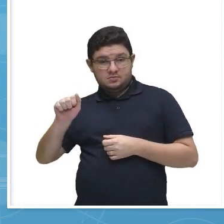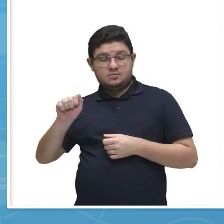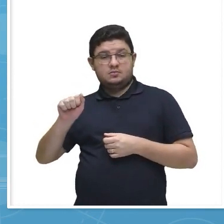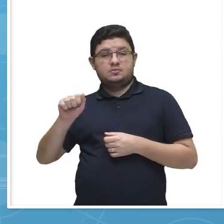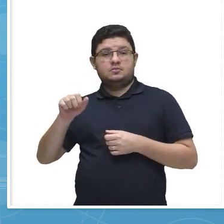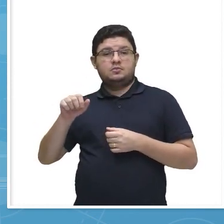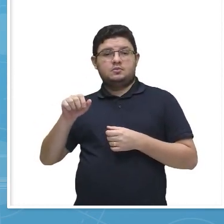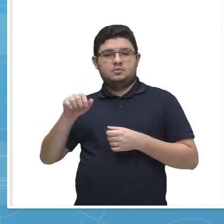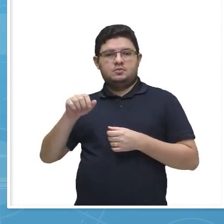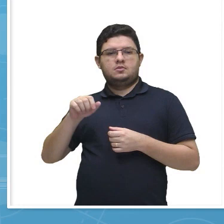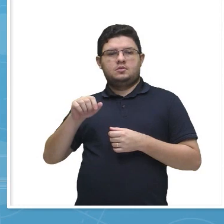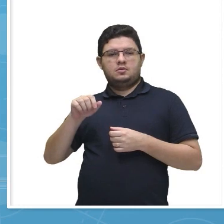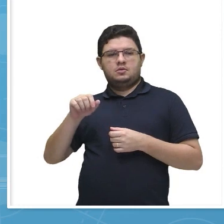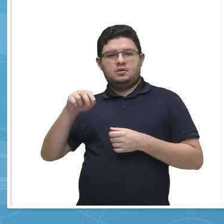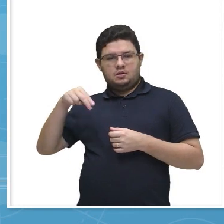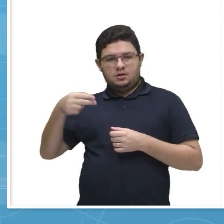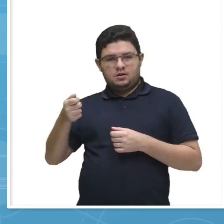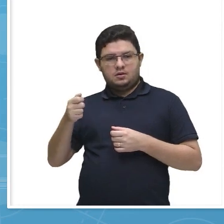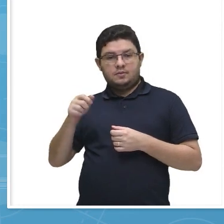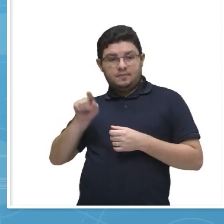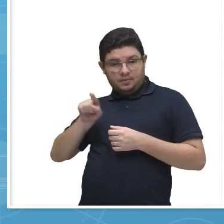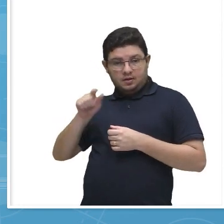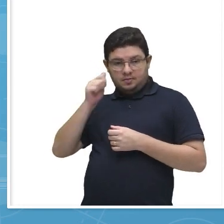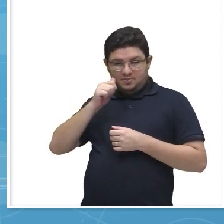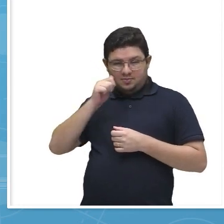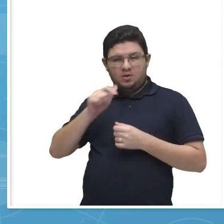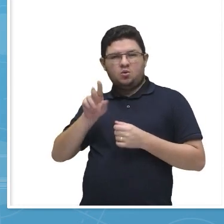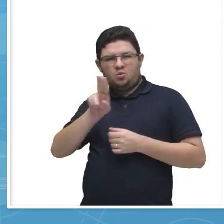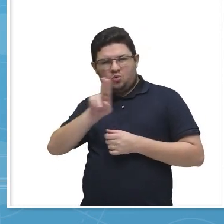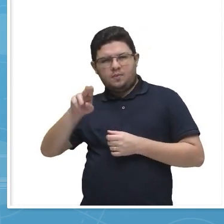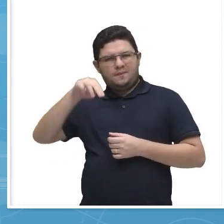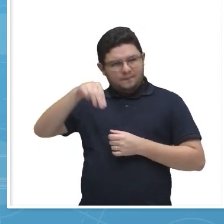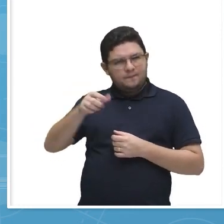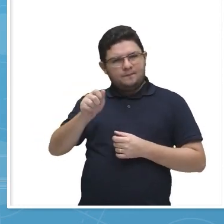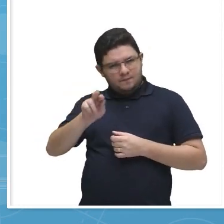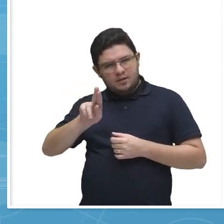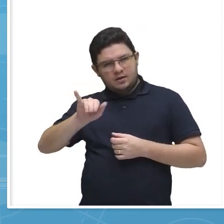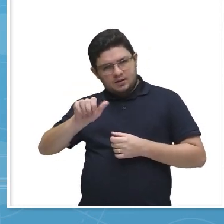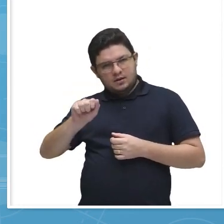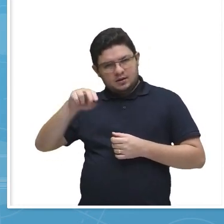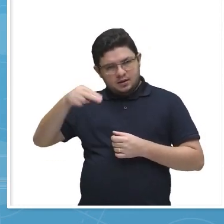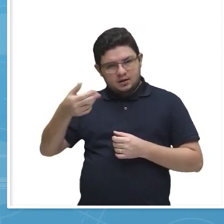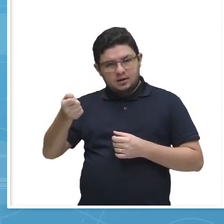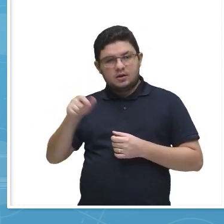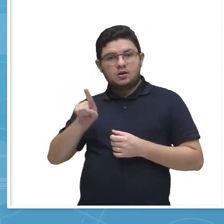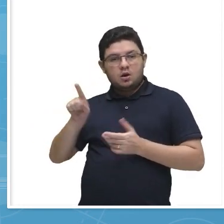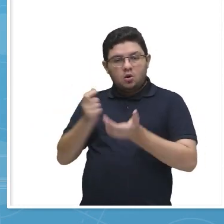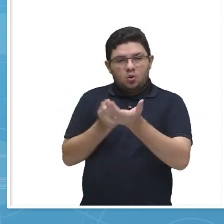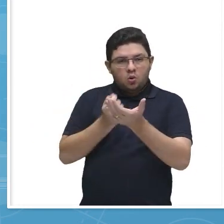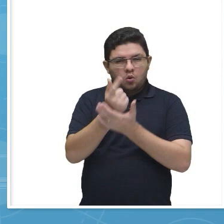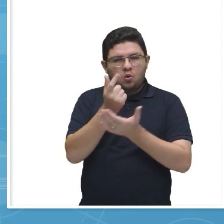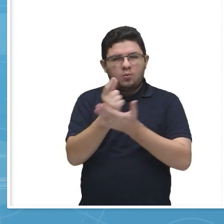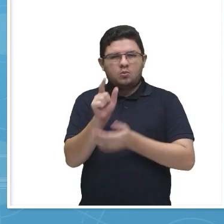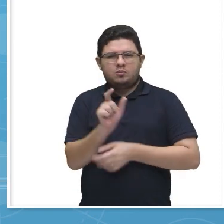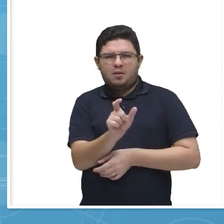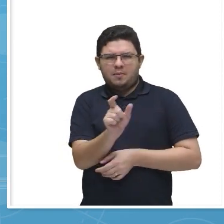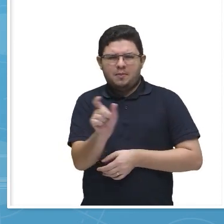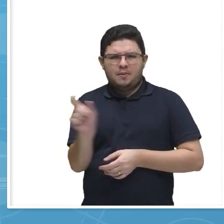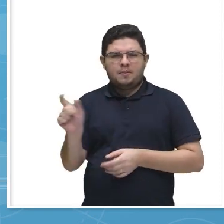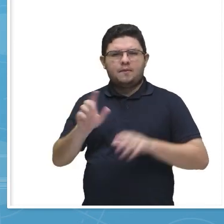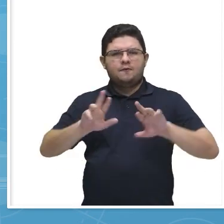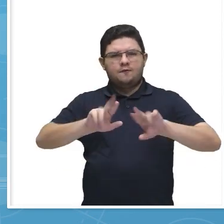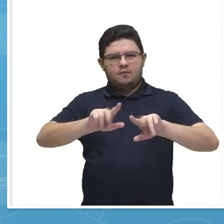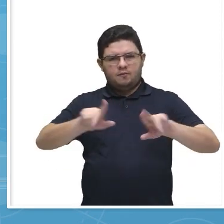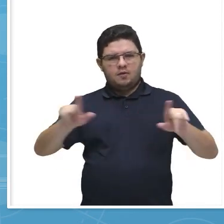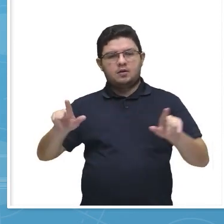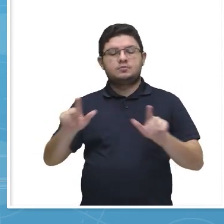figurinhas. Pessoal, sujeito, Mariana, observem aqui. Retirei esse sujeito, sobrou aqui o